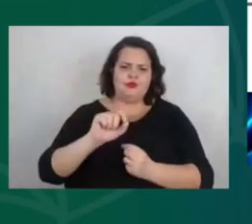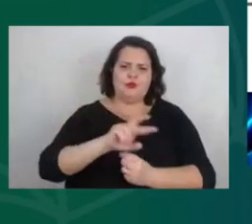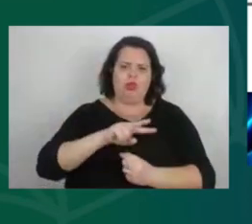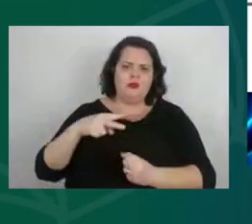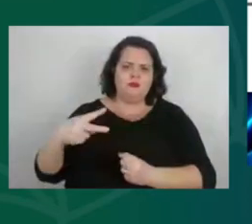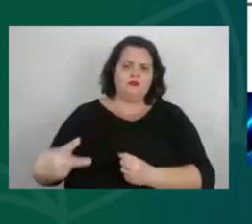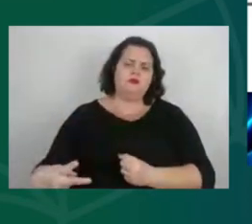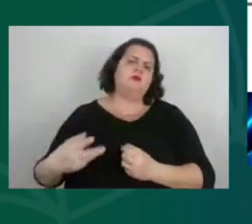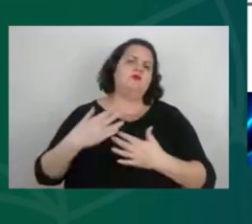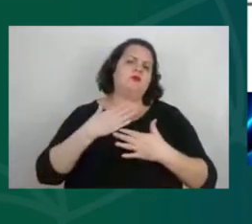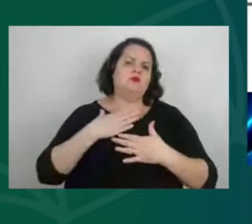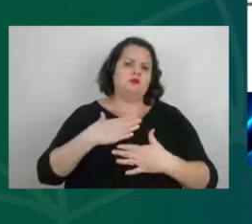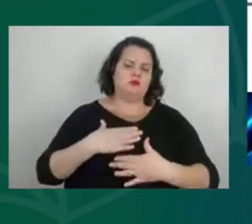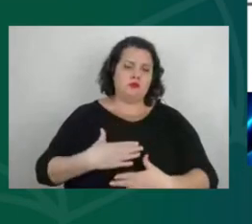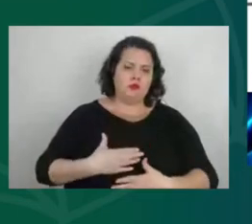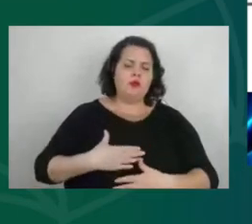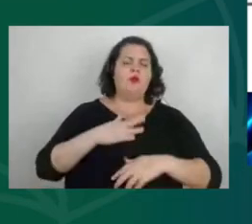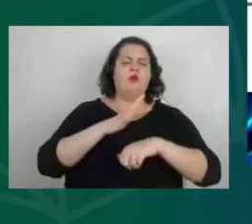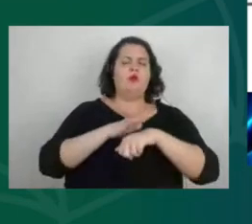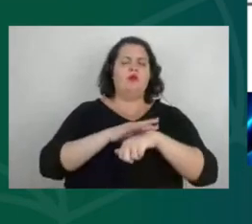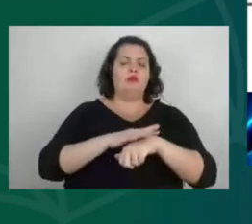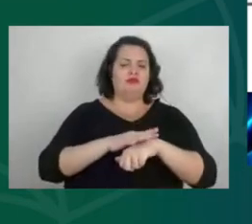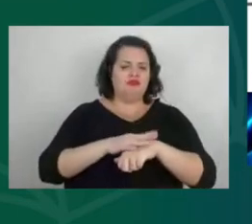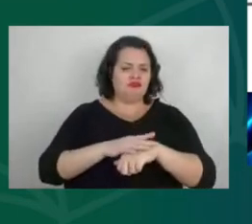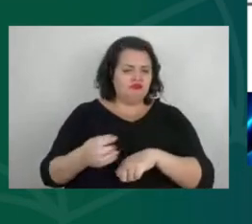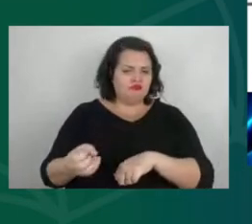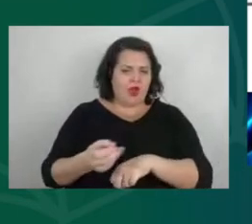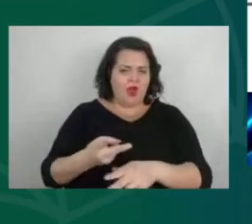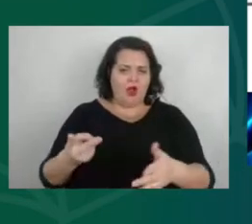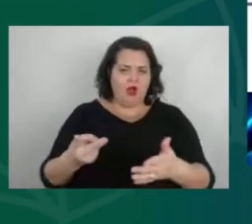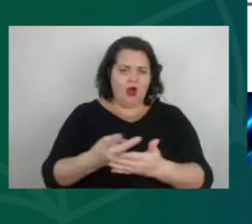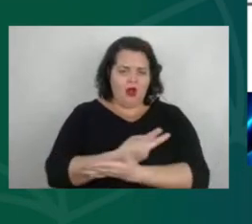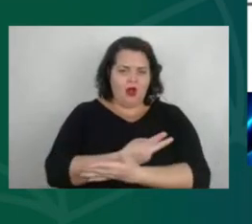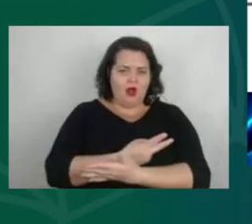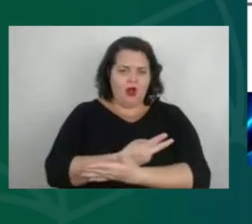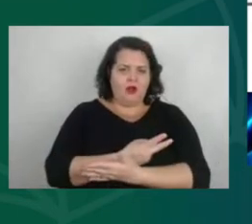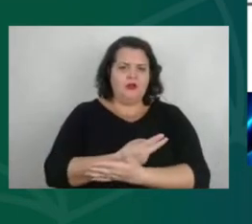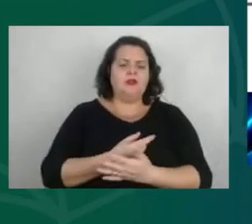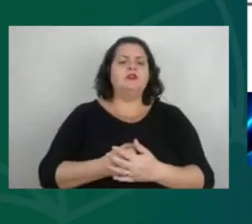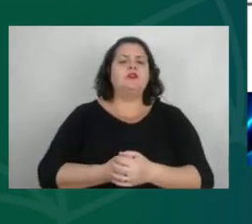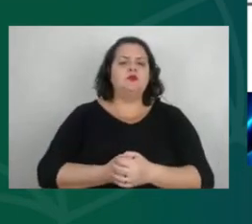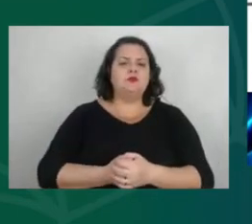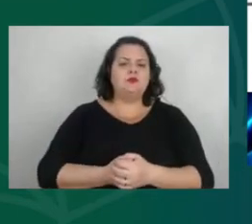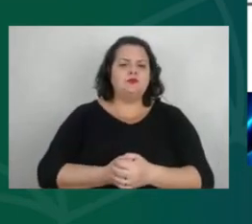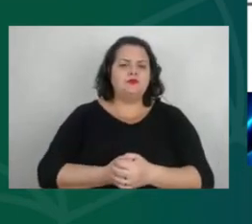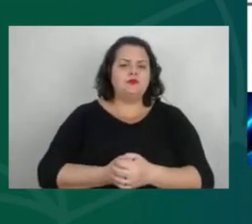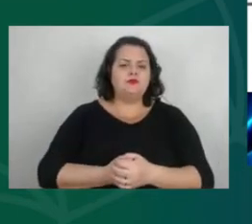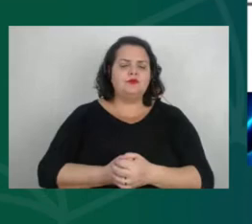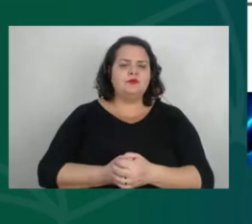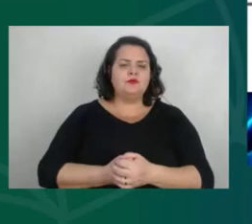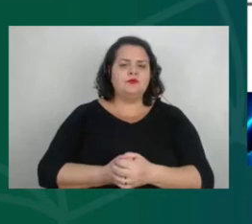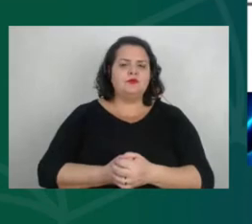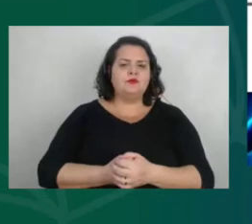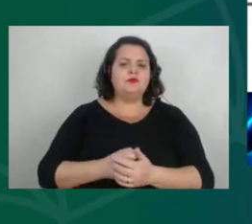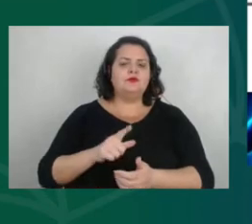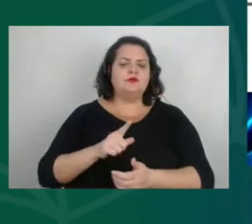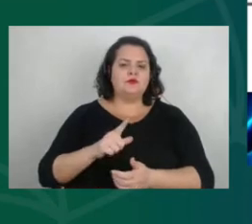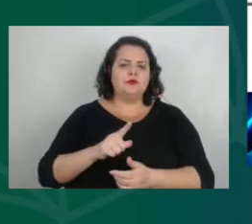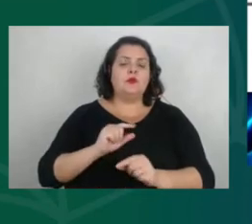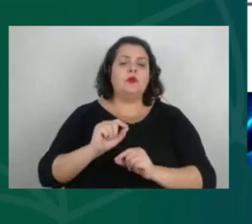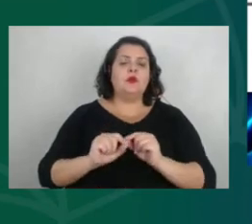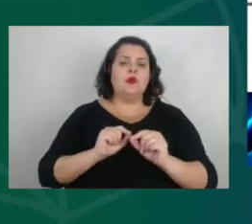histopatológicas e a toxicidade e a metotoxicidade, alteração de